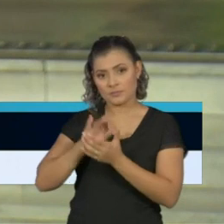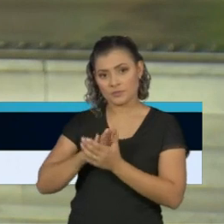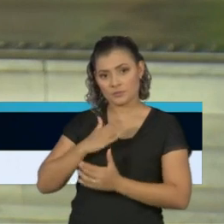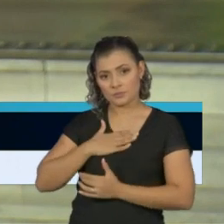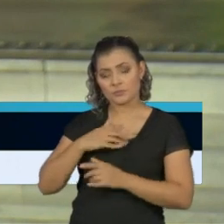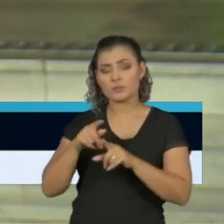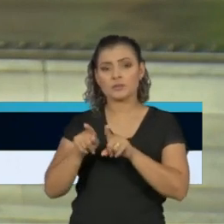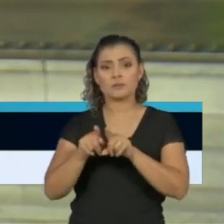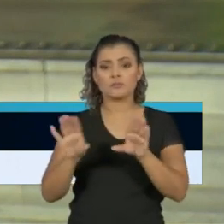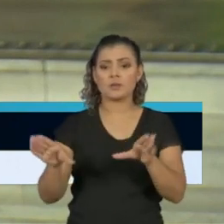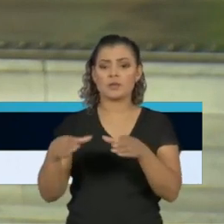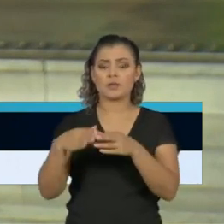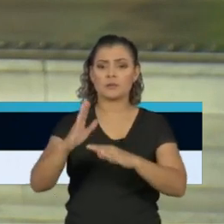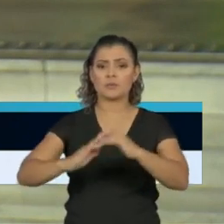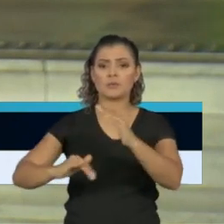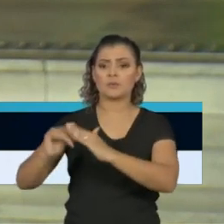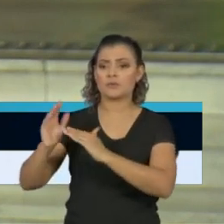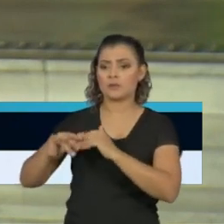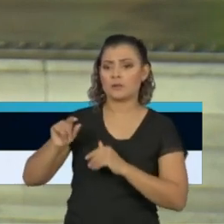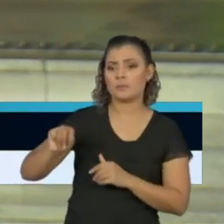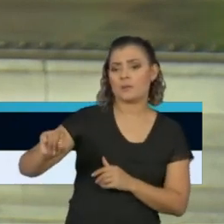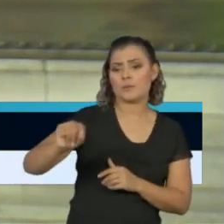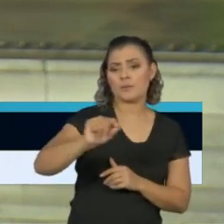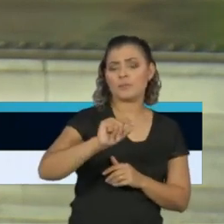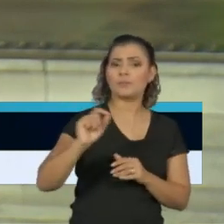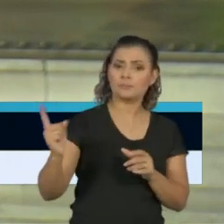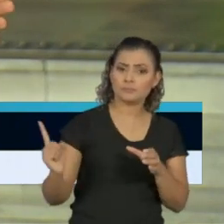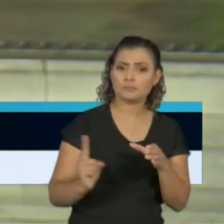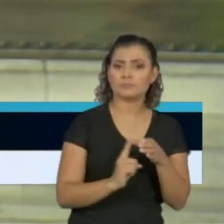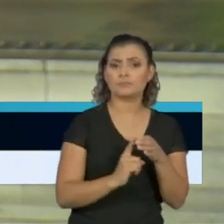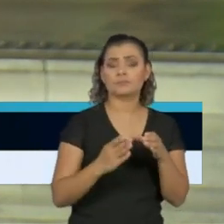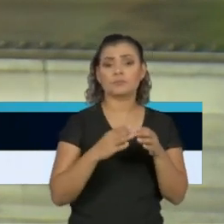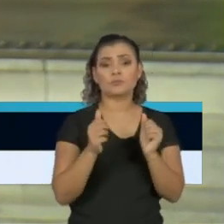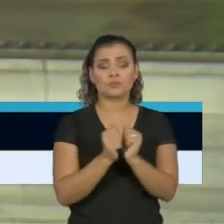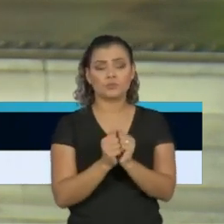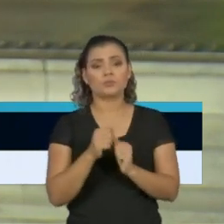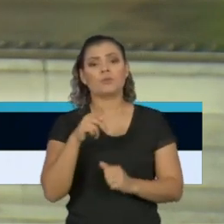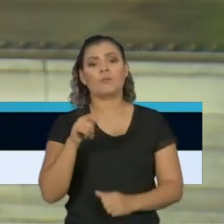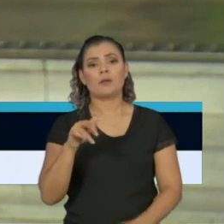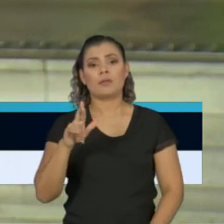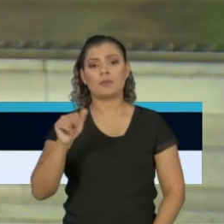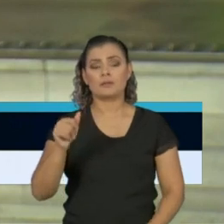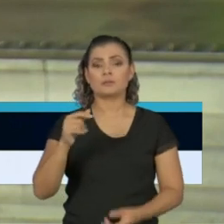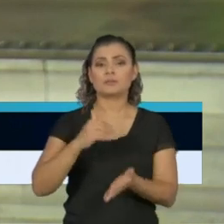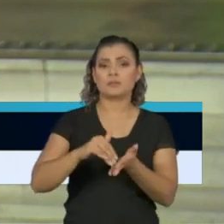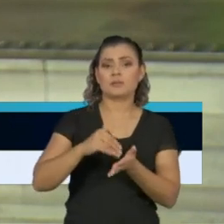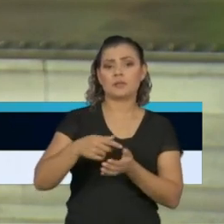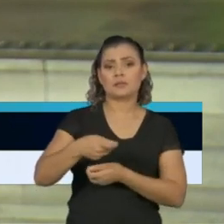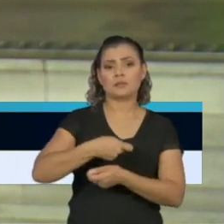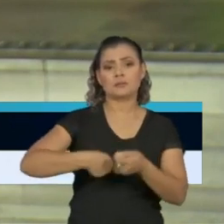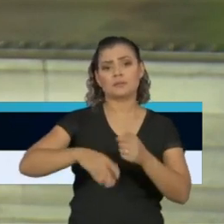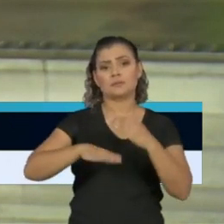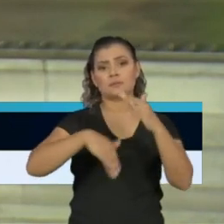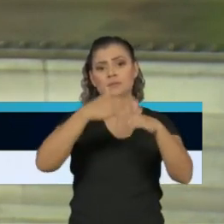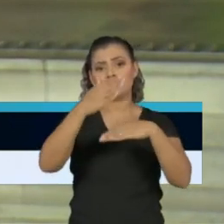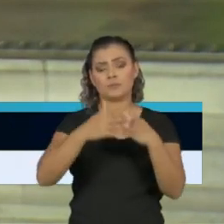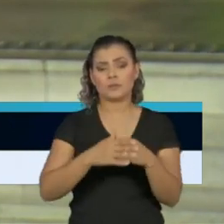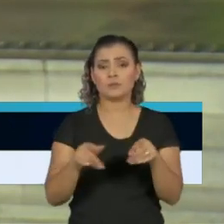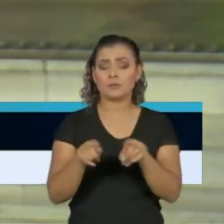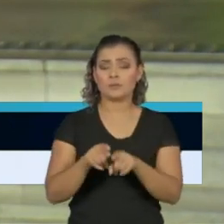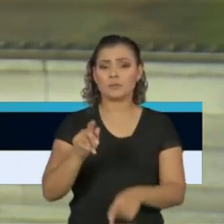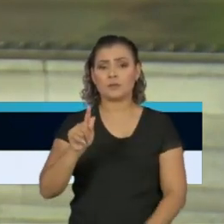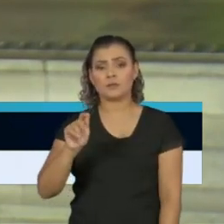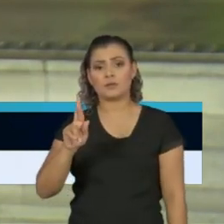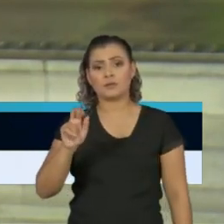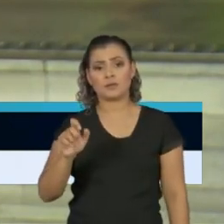uma brilhante equipe de profissionais, da Patrícia Ellen, que aqui está, secretária de Desenvolvimento Econômico, da Regina